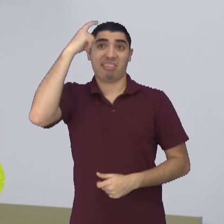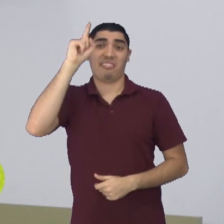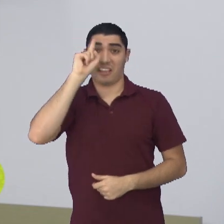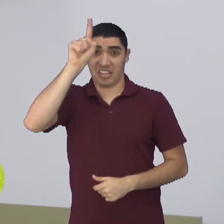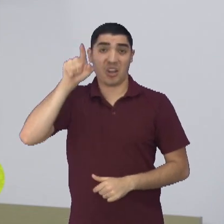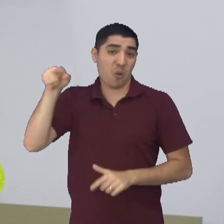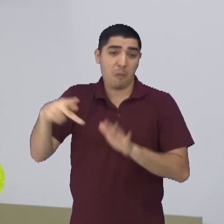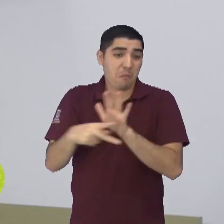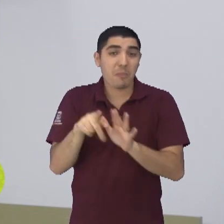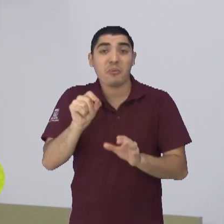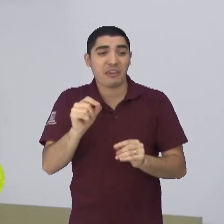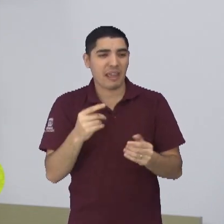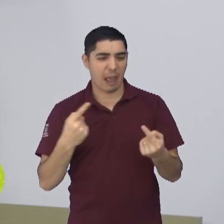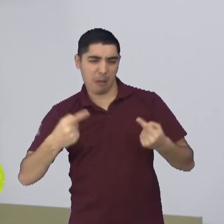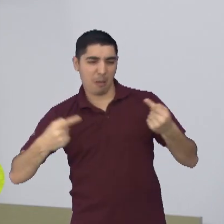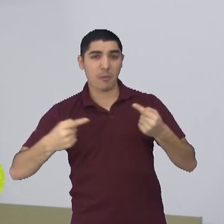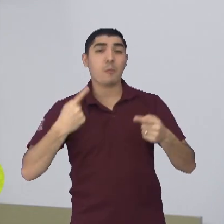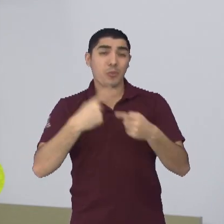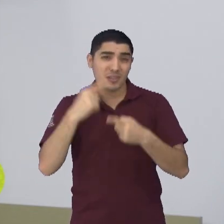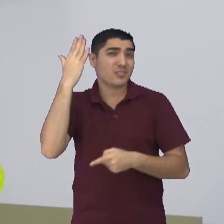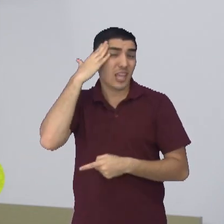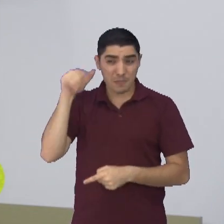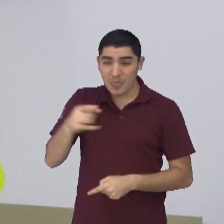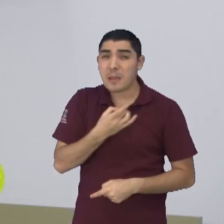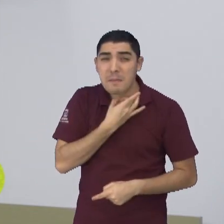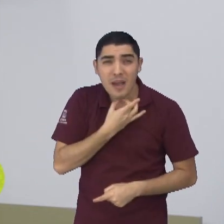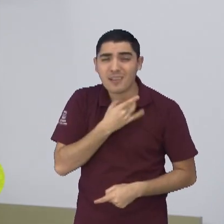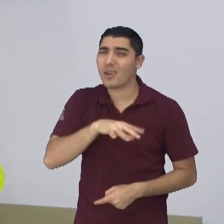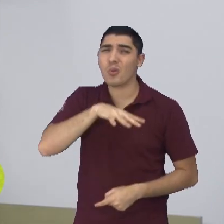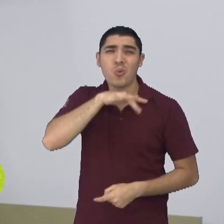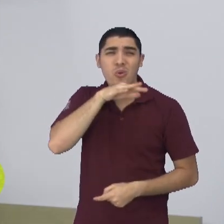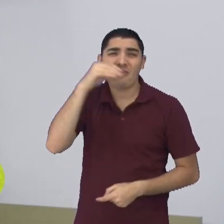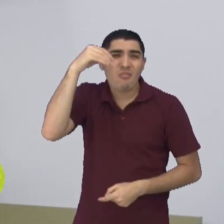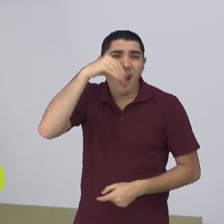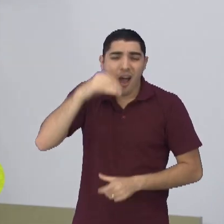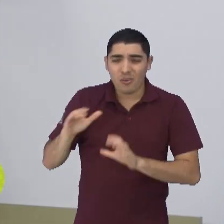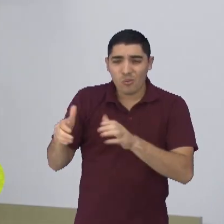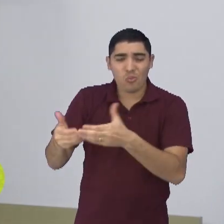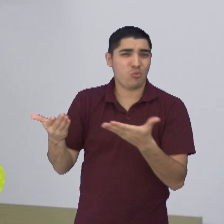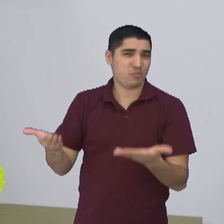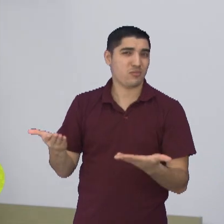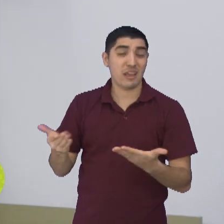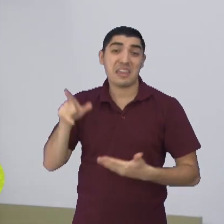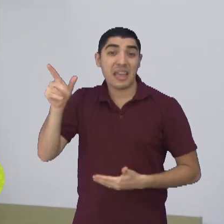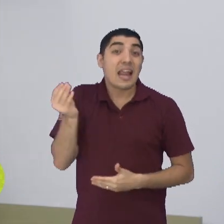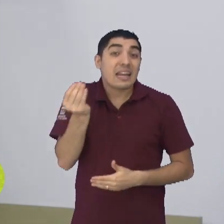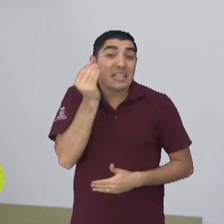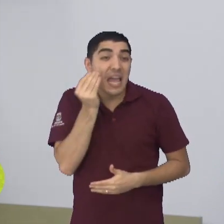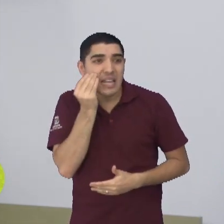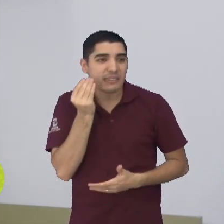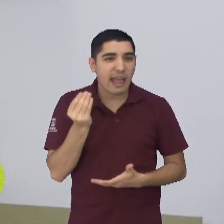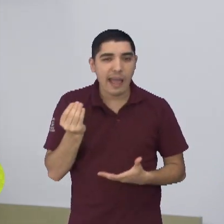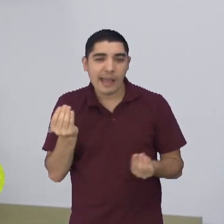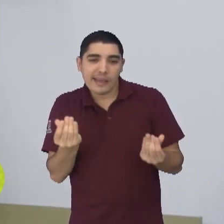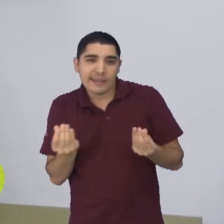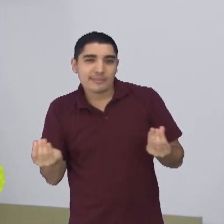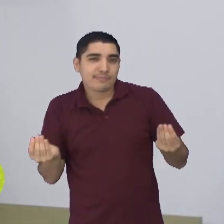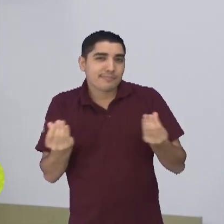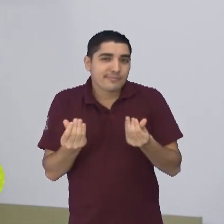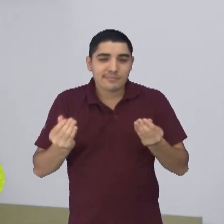de campo, porque ele sabia que o time dele era muito ruim, né? Queria, de alguma maneira, tentar, nos